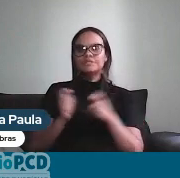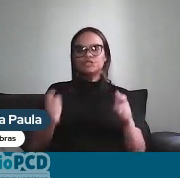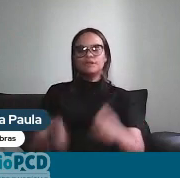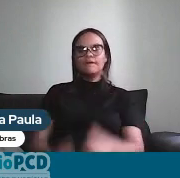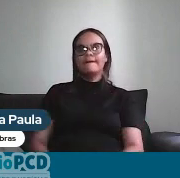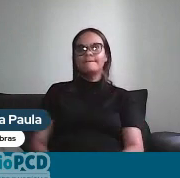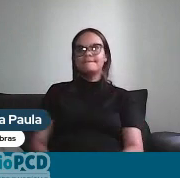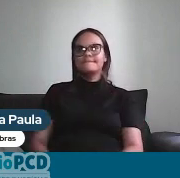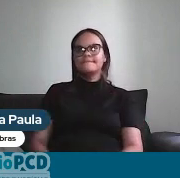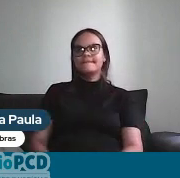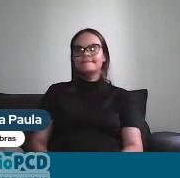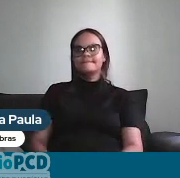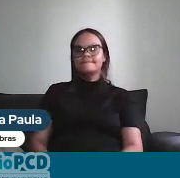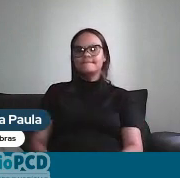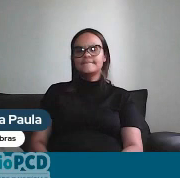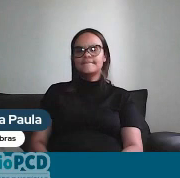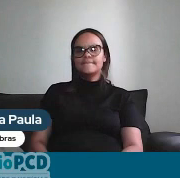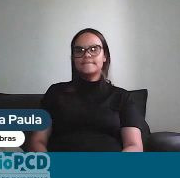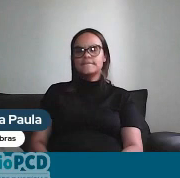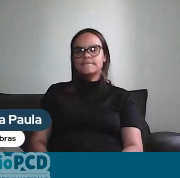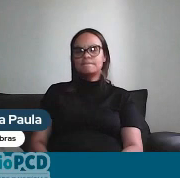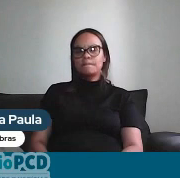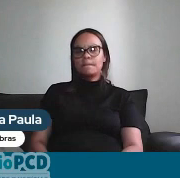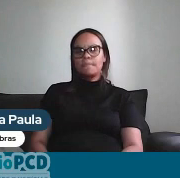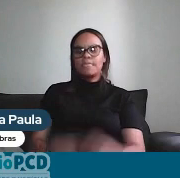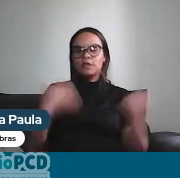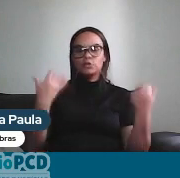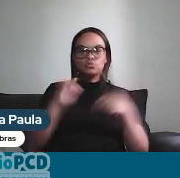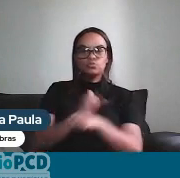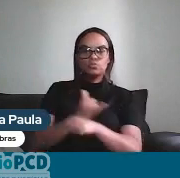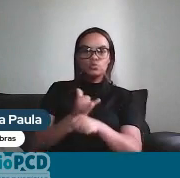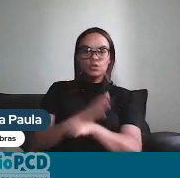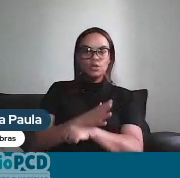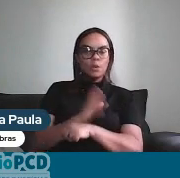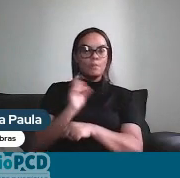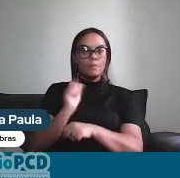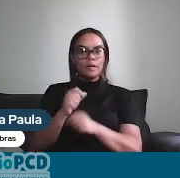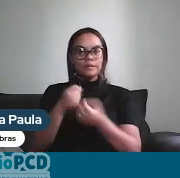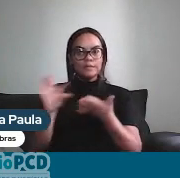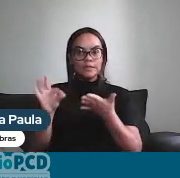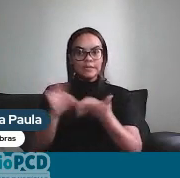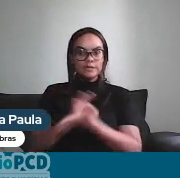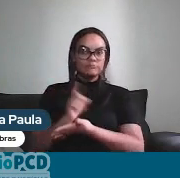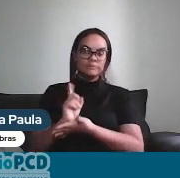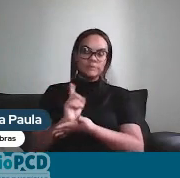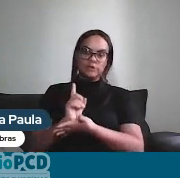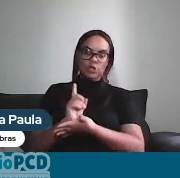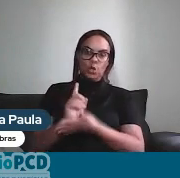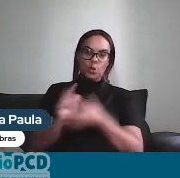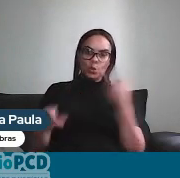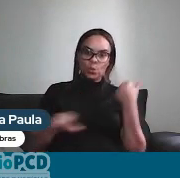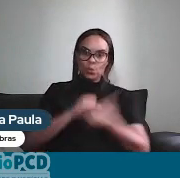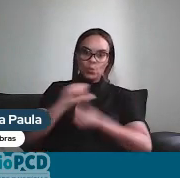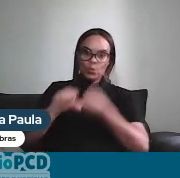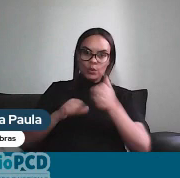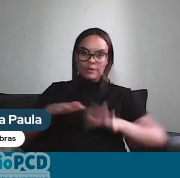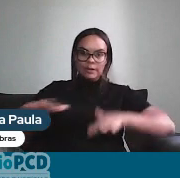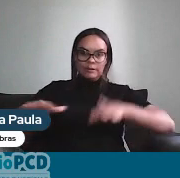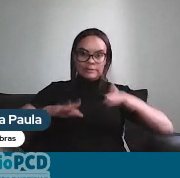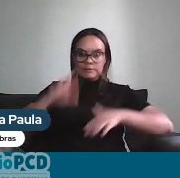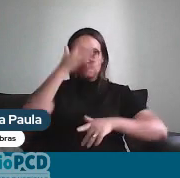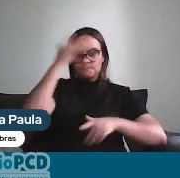Mas isso não é um recurso que possa ser corrigido somente pelo movimento das pessoas